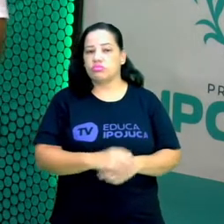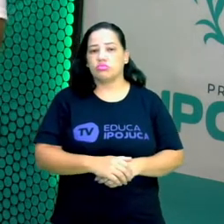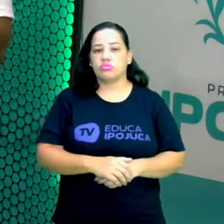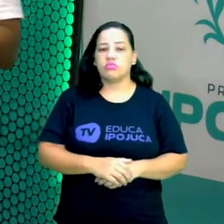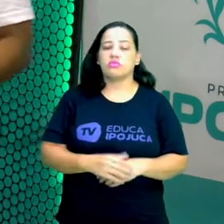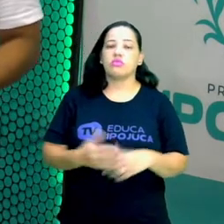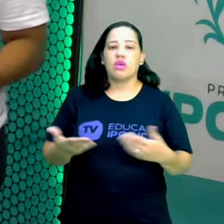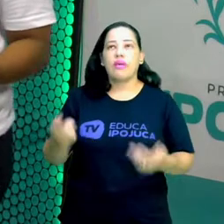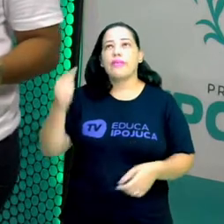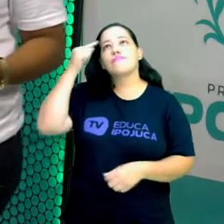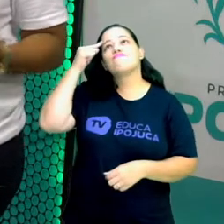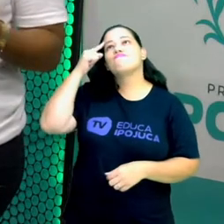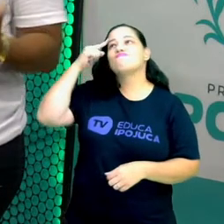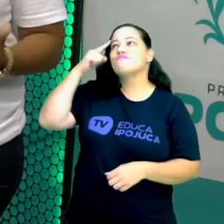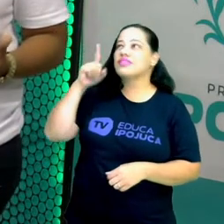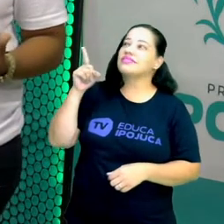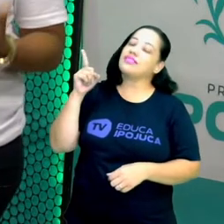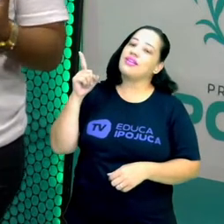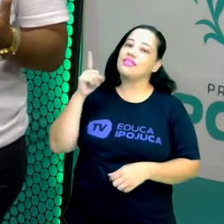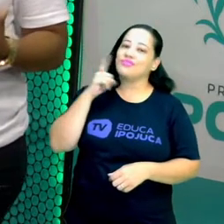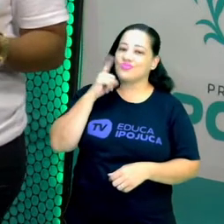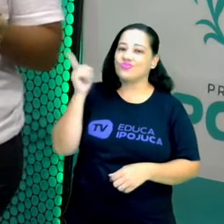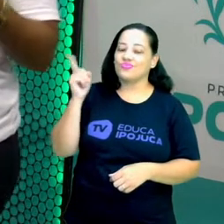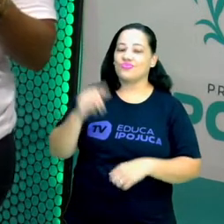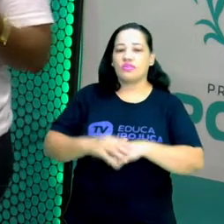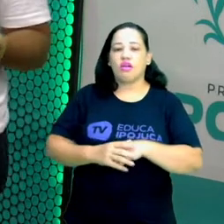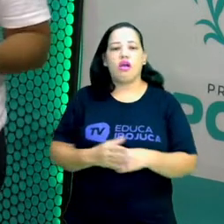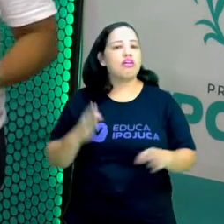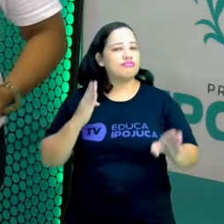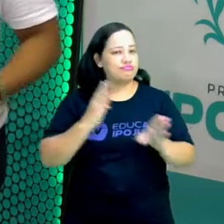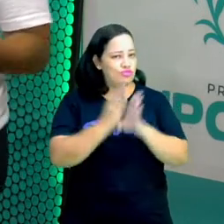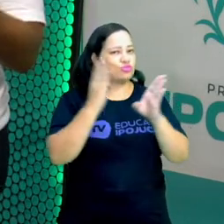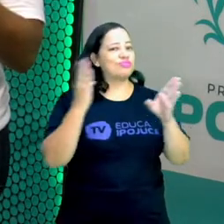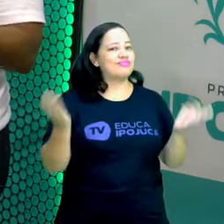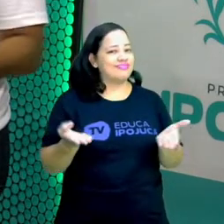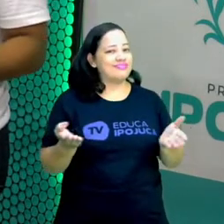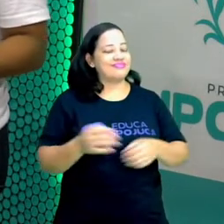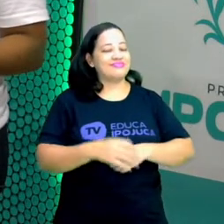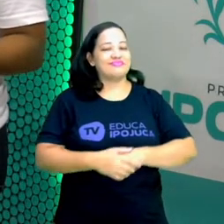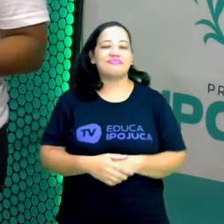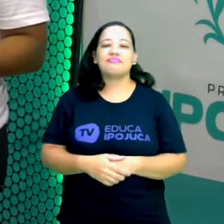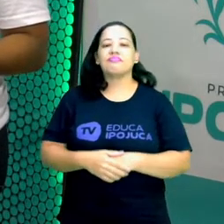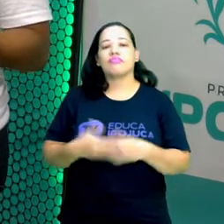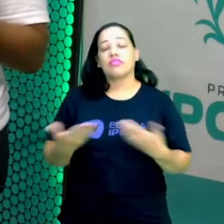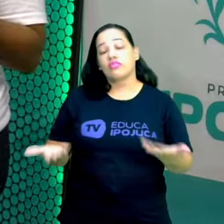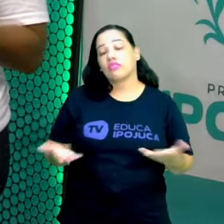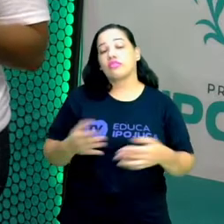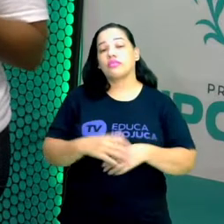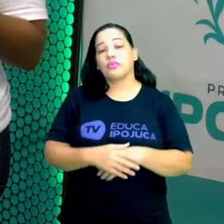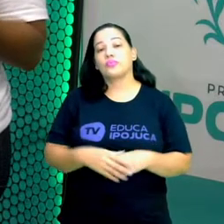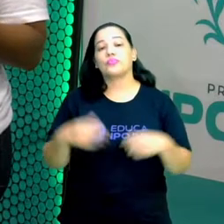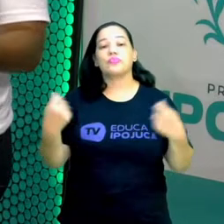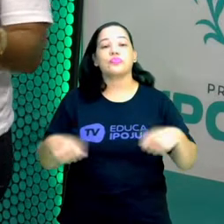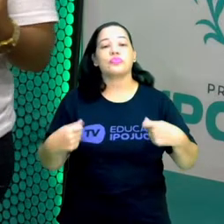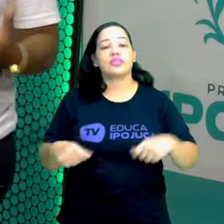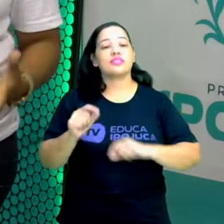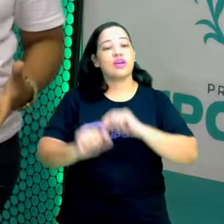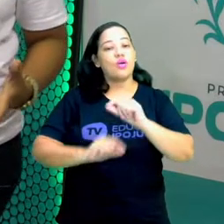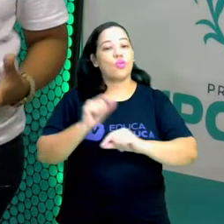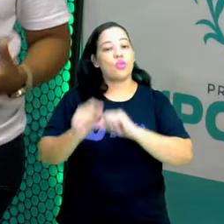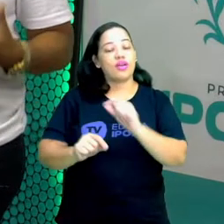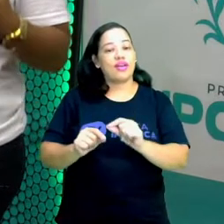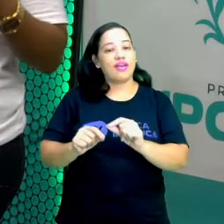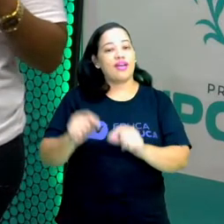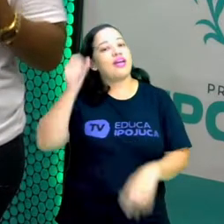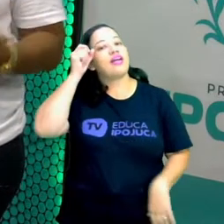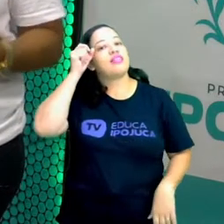está pensativo. Vamos descobrir como José pode calcular isso? Para isso, nós vamos ter a ideia